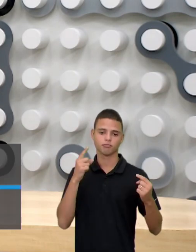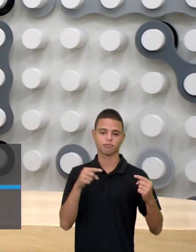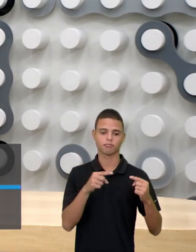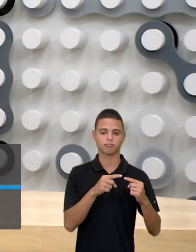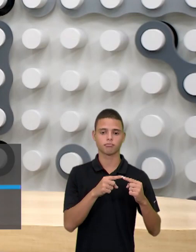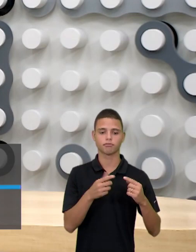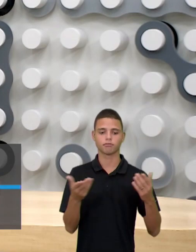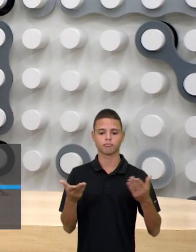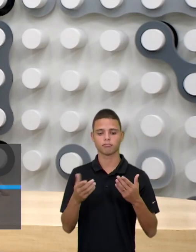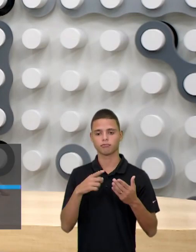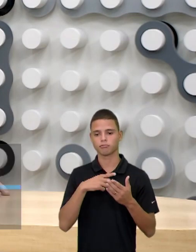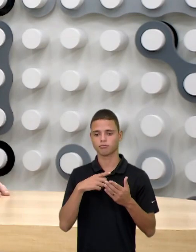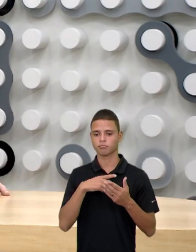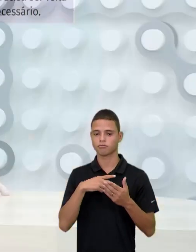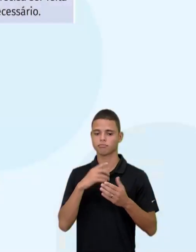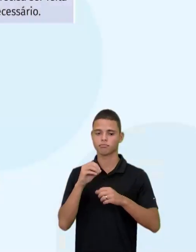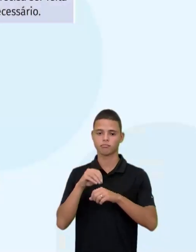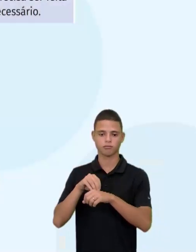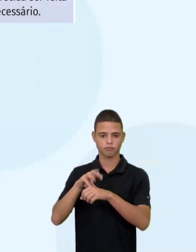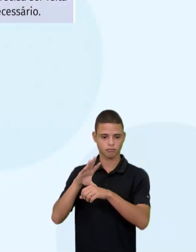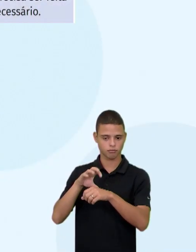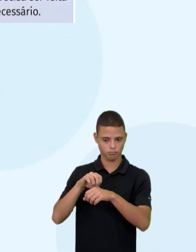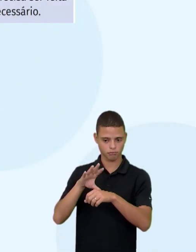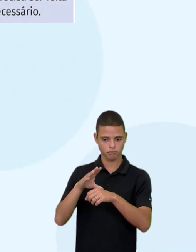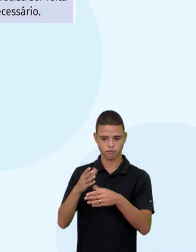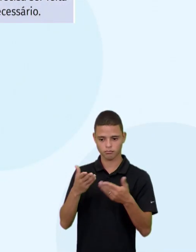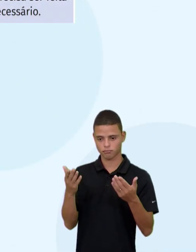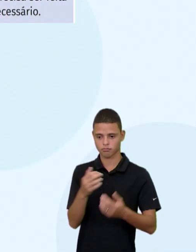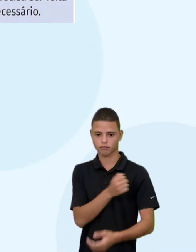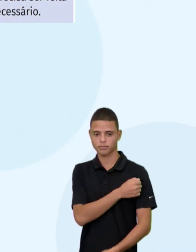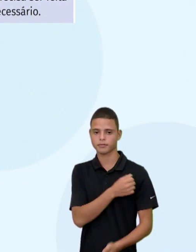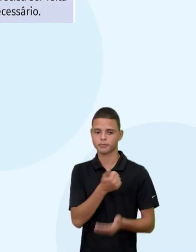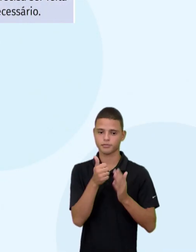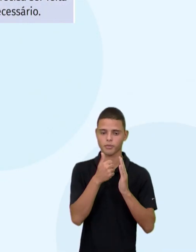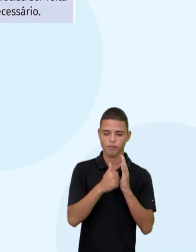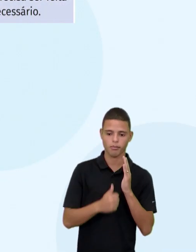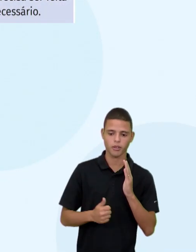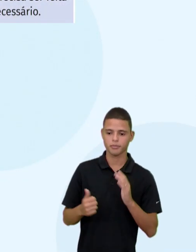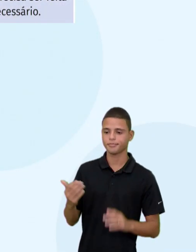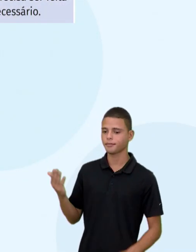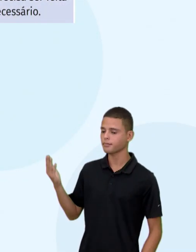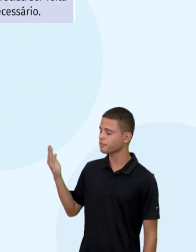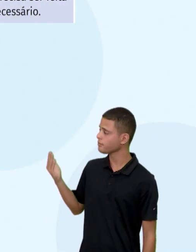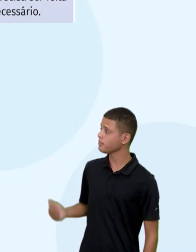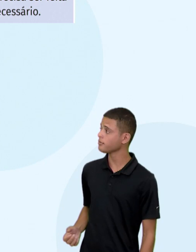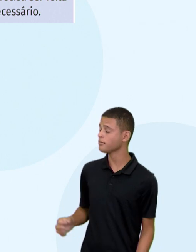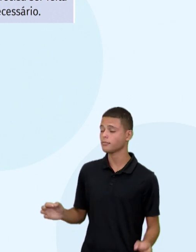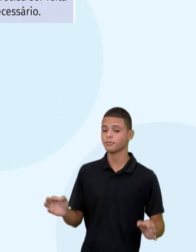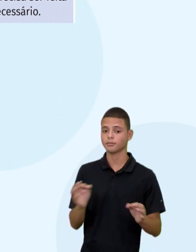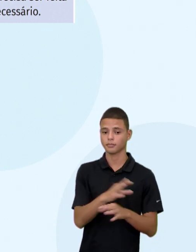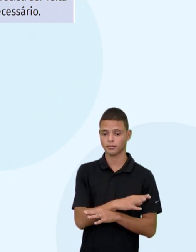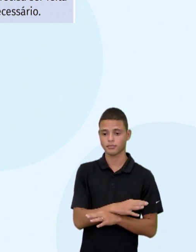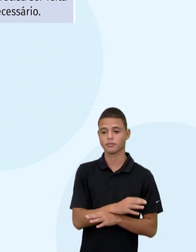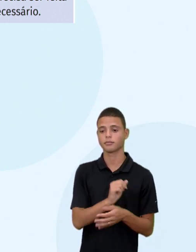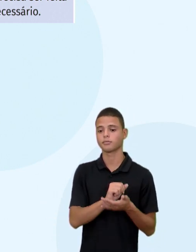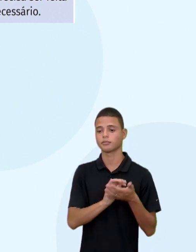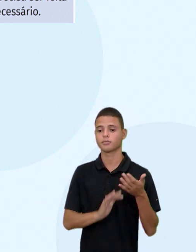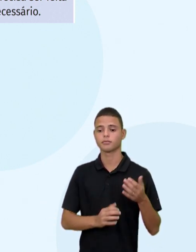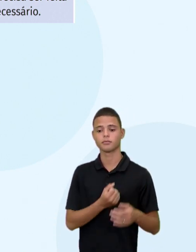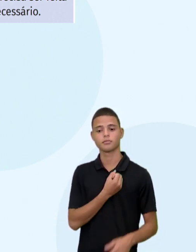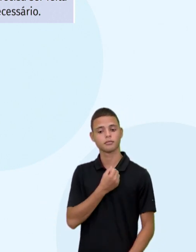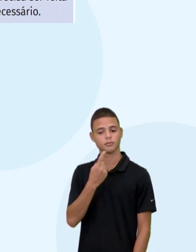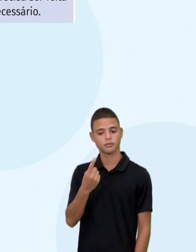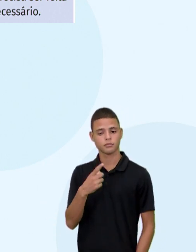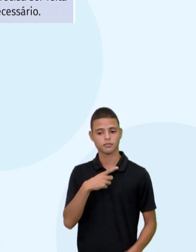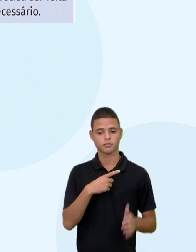aí nós temos aí orientações para o estudante, que fala lá, ó, avaliação. Com a conclusão da atividade 1, indicamos uma